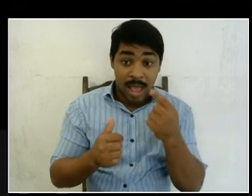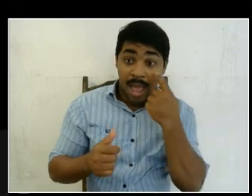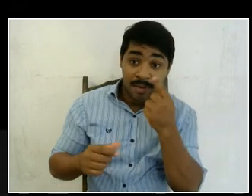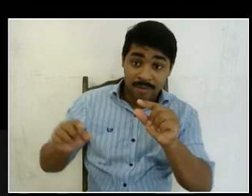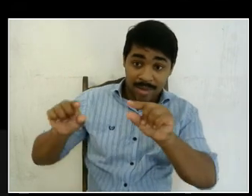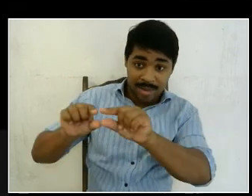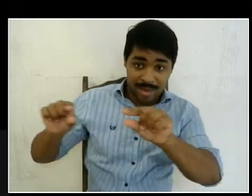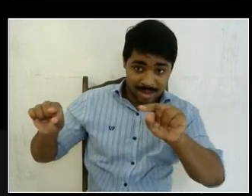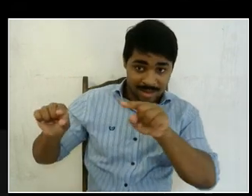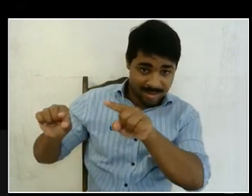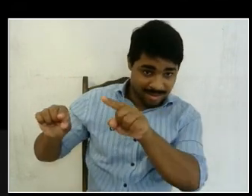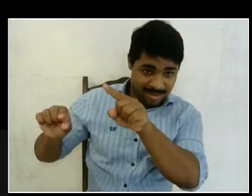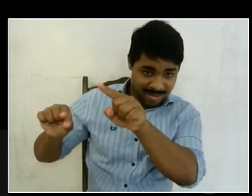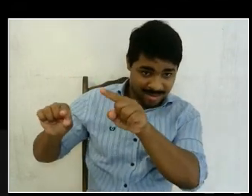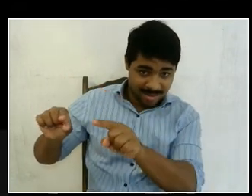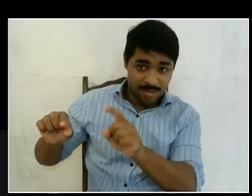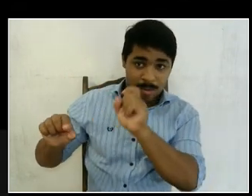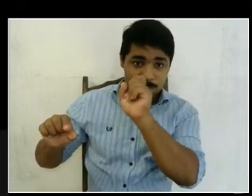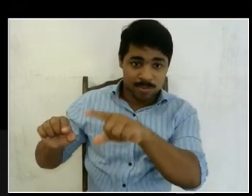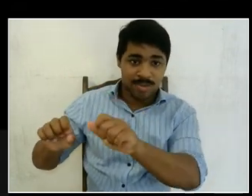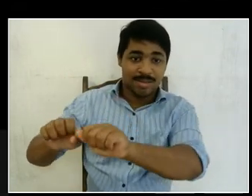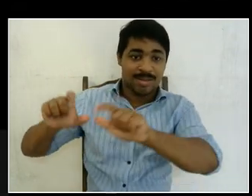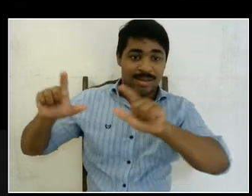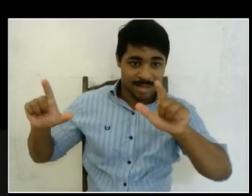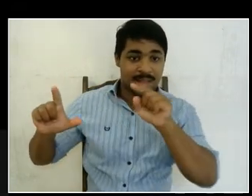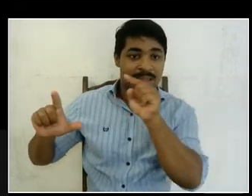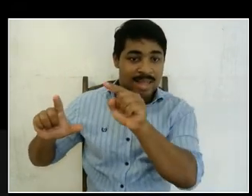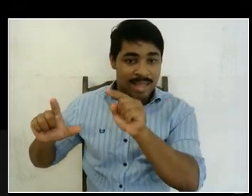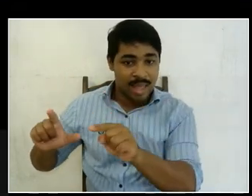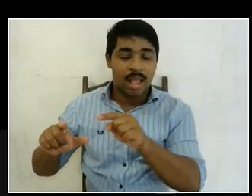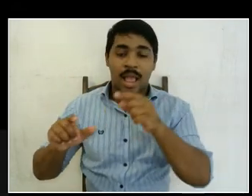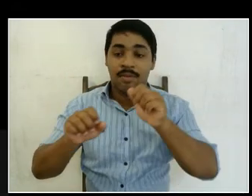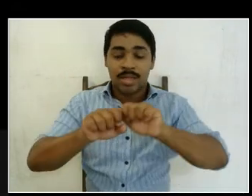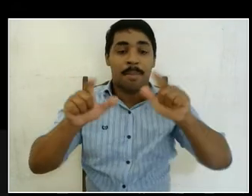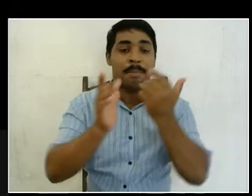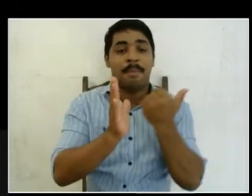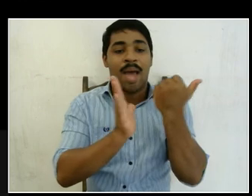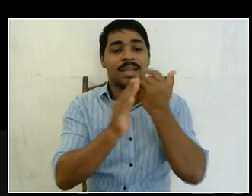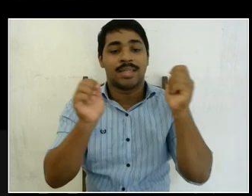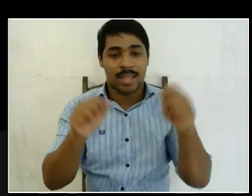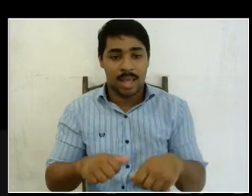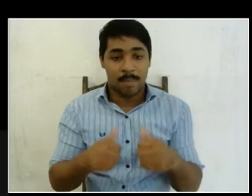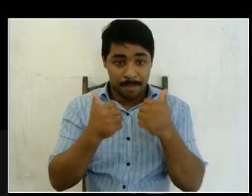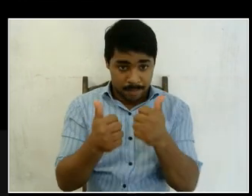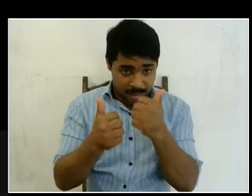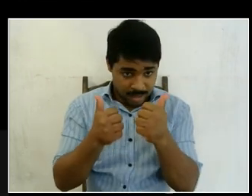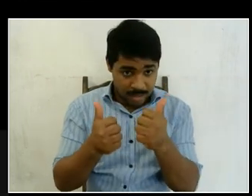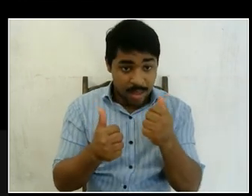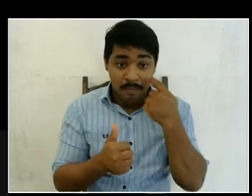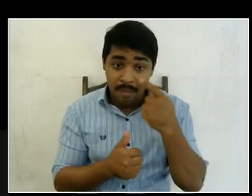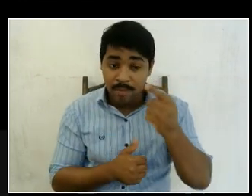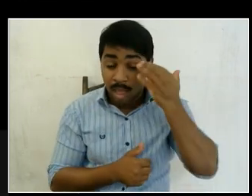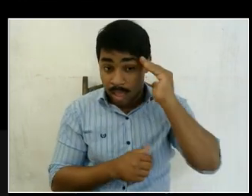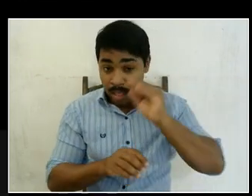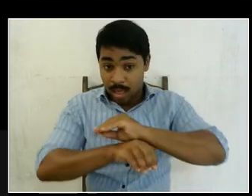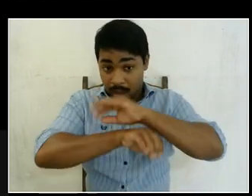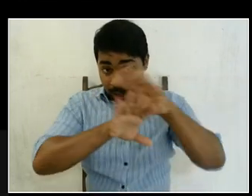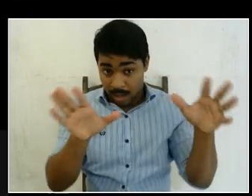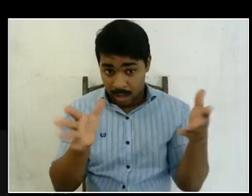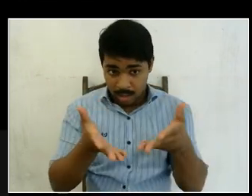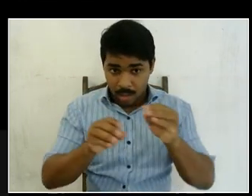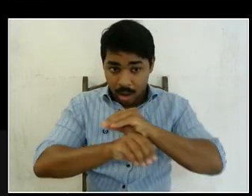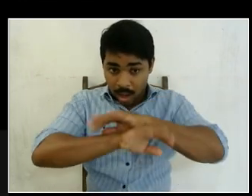referência, caso você queira entrar nesse site para dar uma olhadinha. E é isso. Espero que você tenha conseguido entender bem o